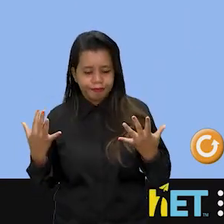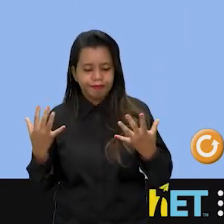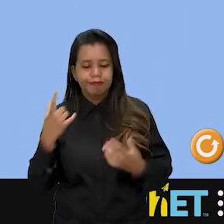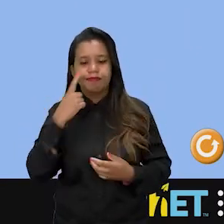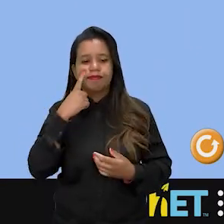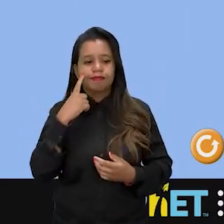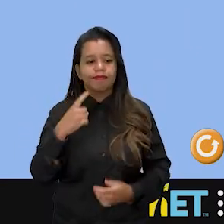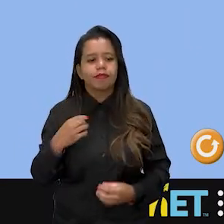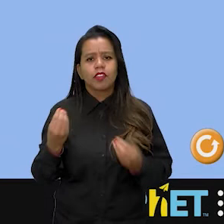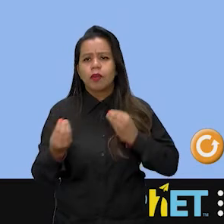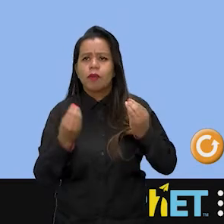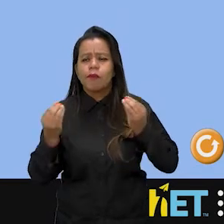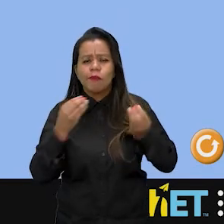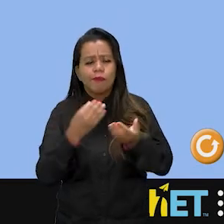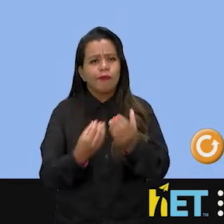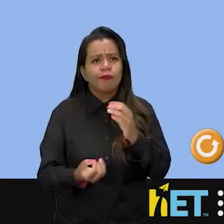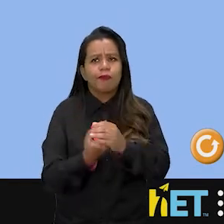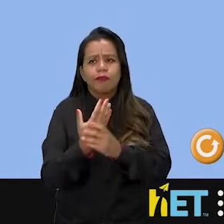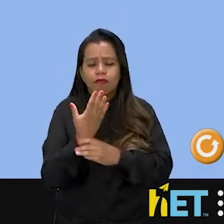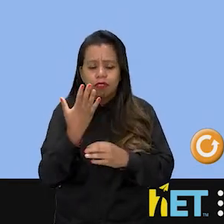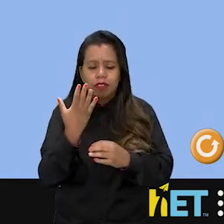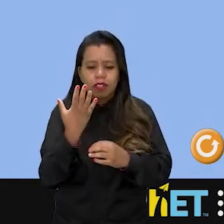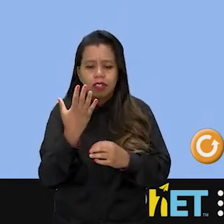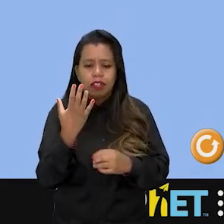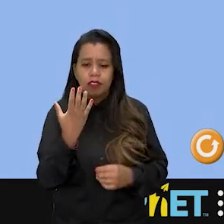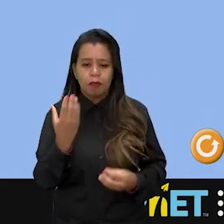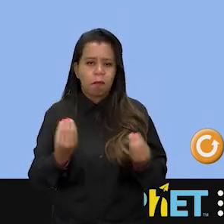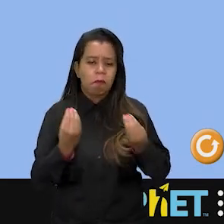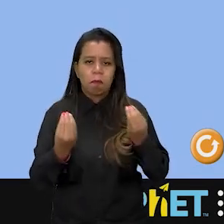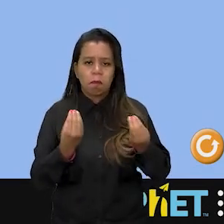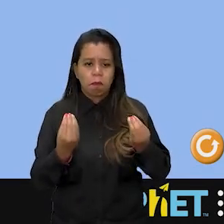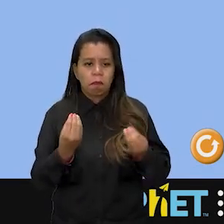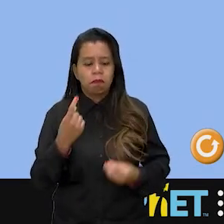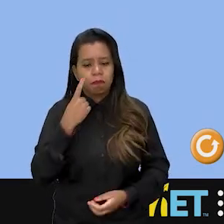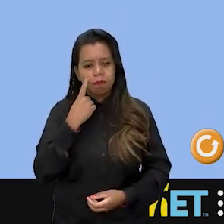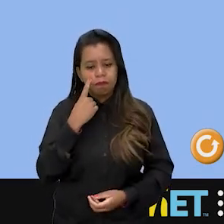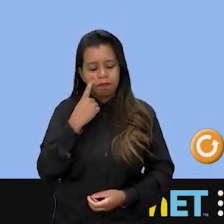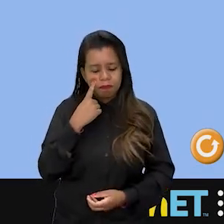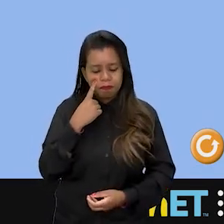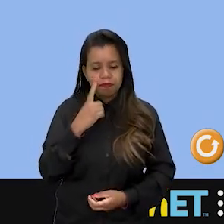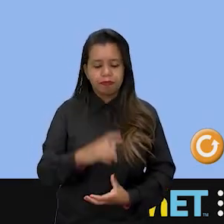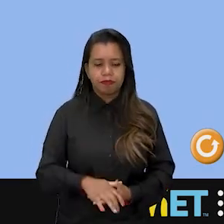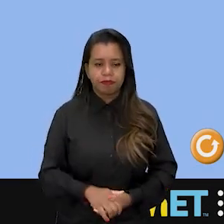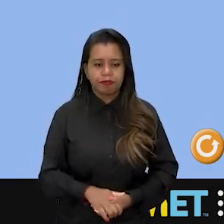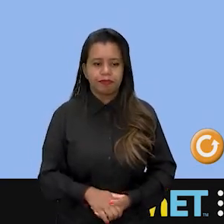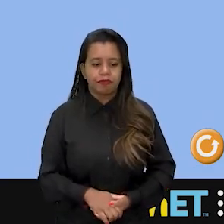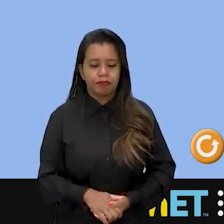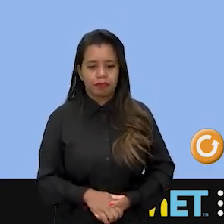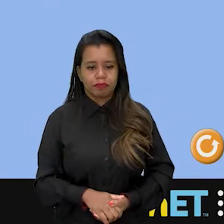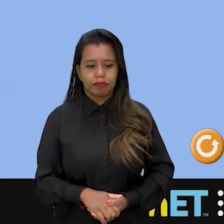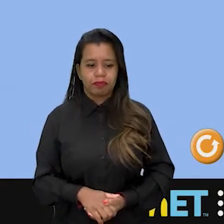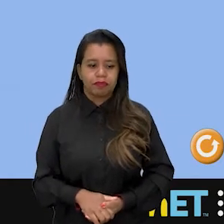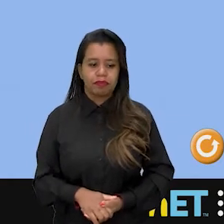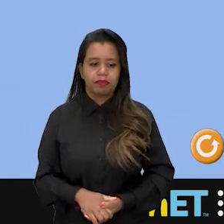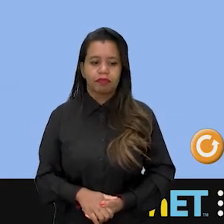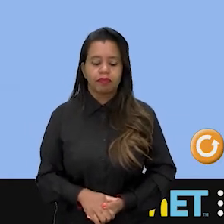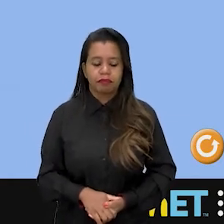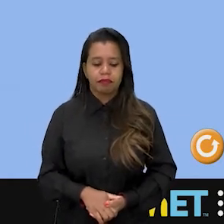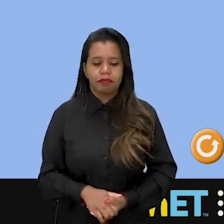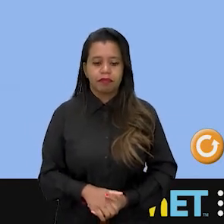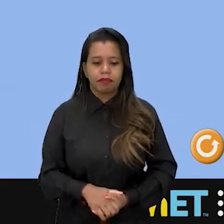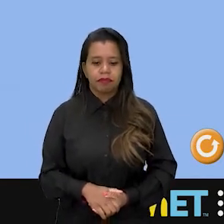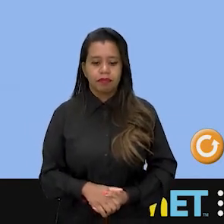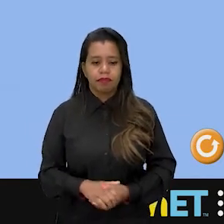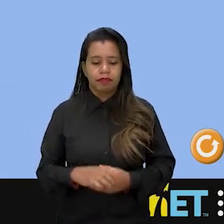a gente clica... Será que o meu diretor consegue pegar a mim e a lousa ao mesmo tempo? Vamos ver se ele consegue colocar nós dois aí na